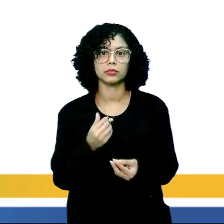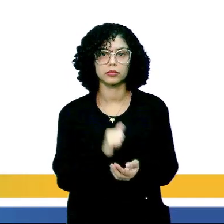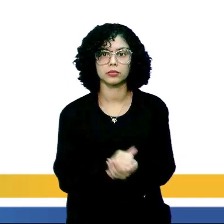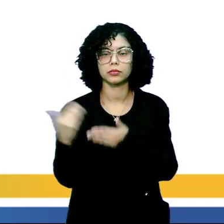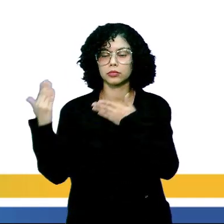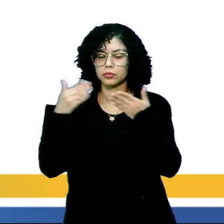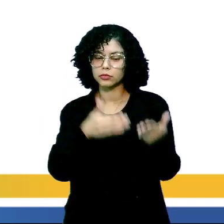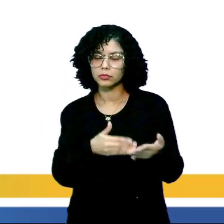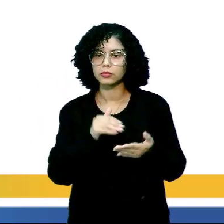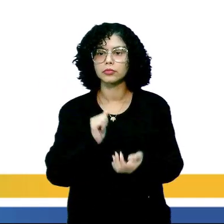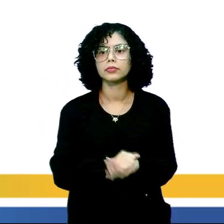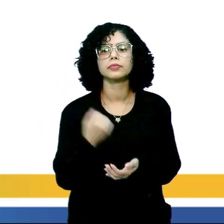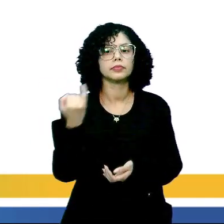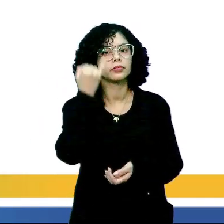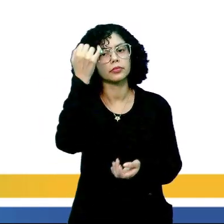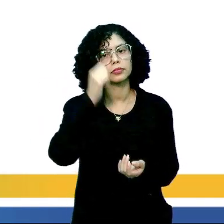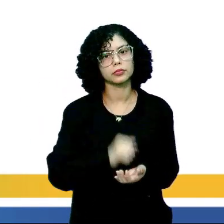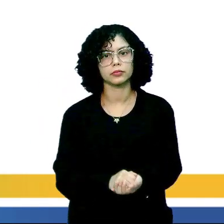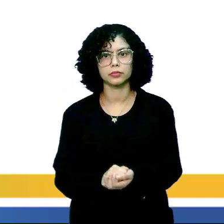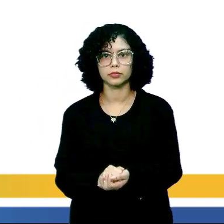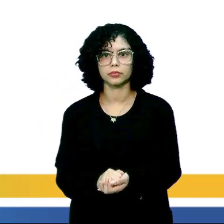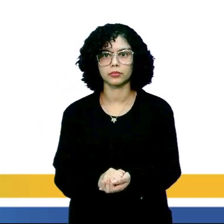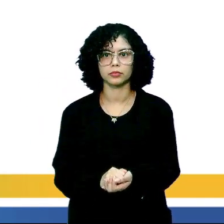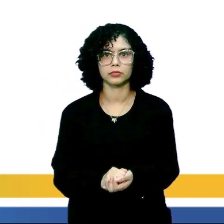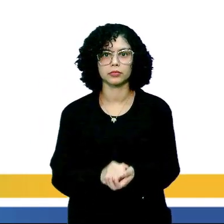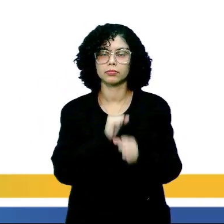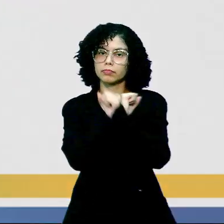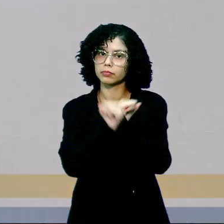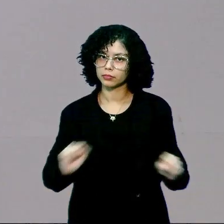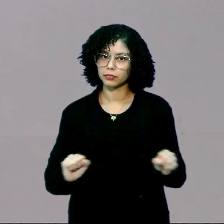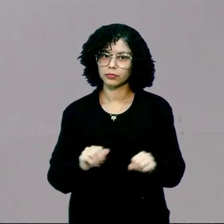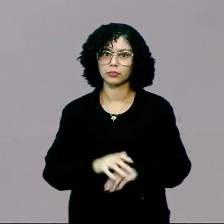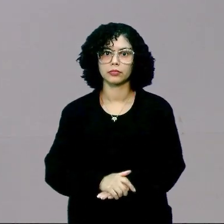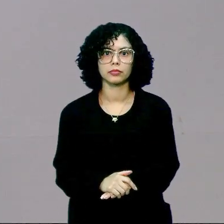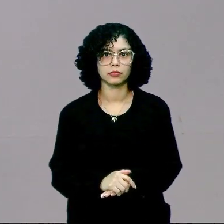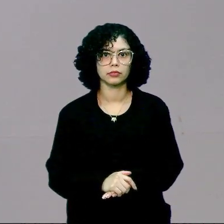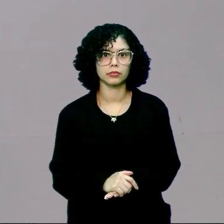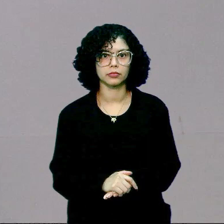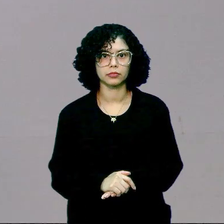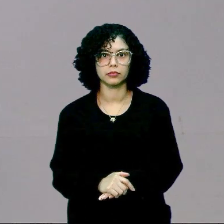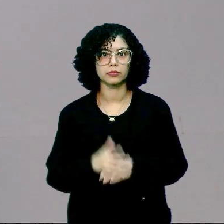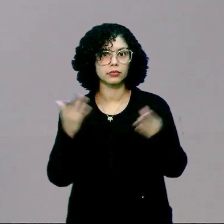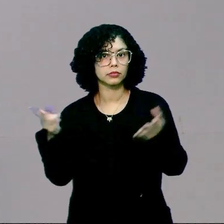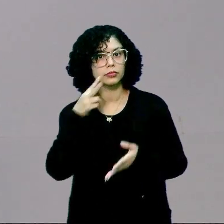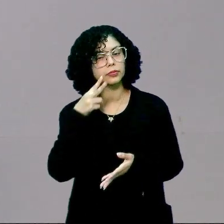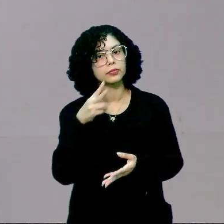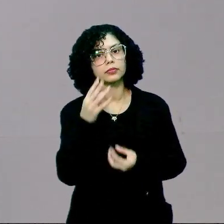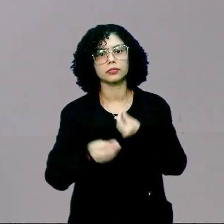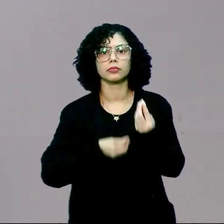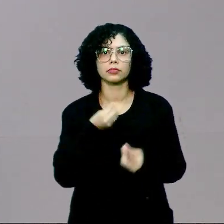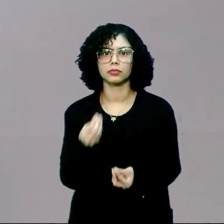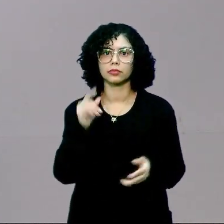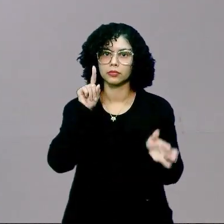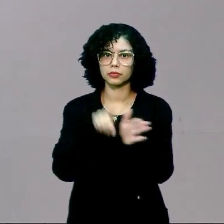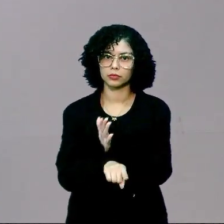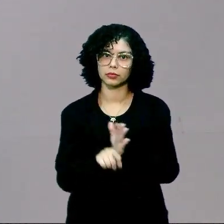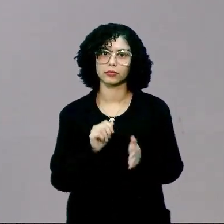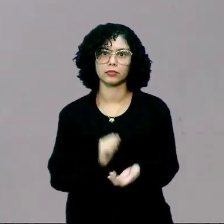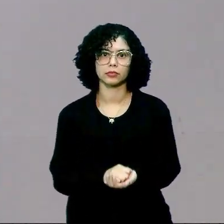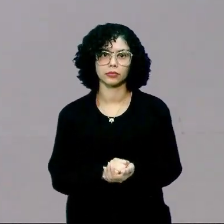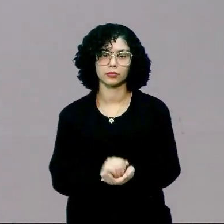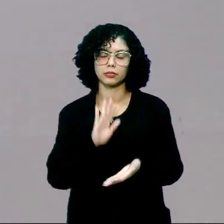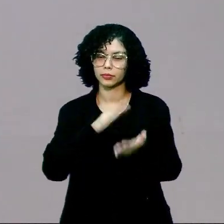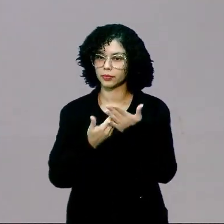seus objetivos principais a abolição da escravidão. Você viu como essas questões que